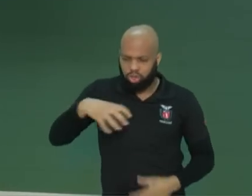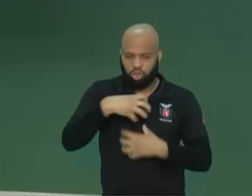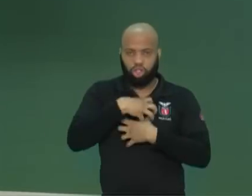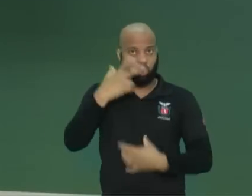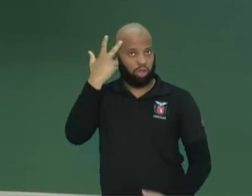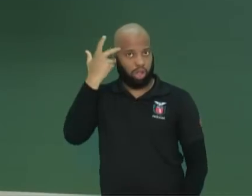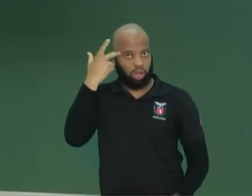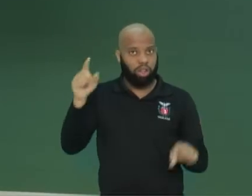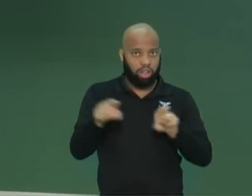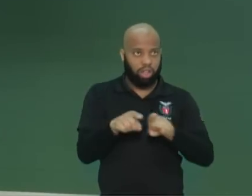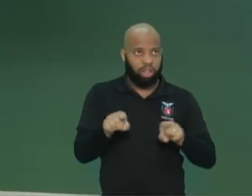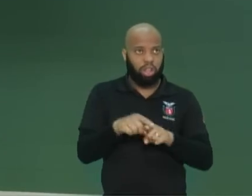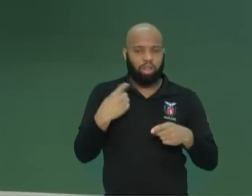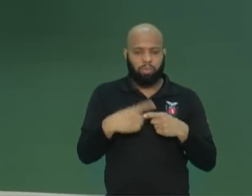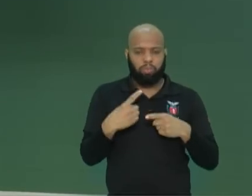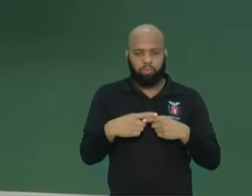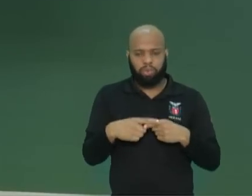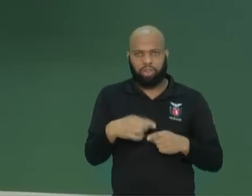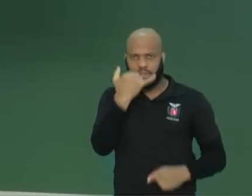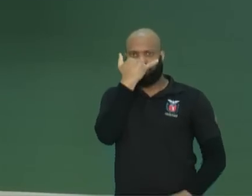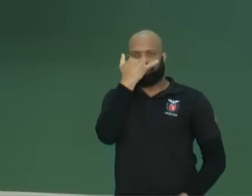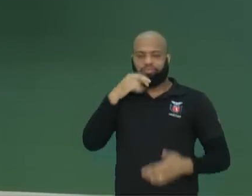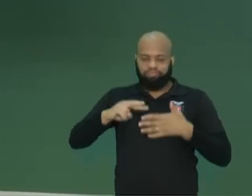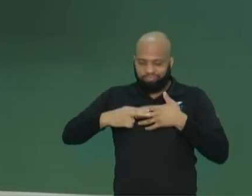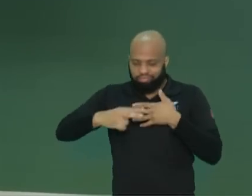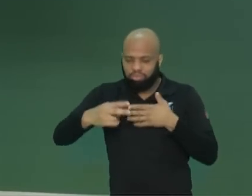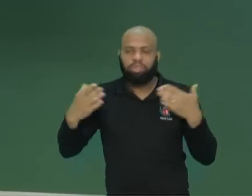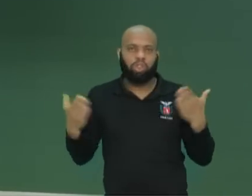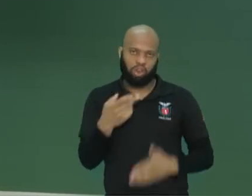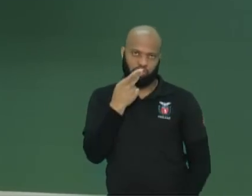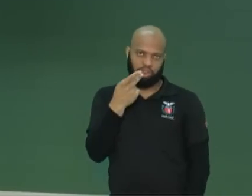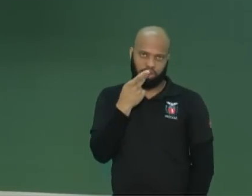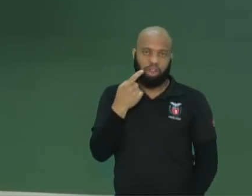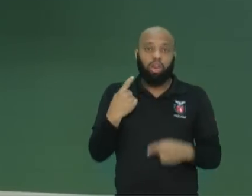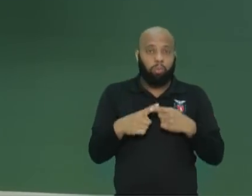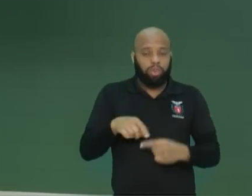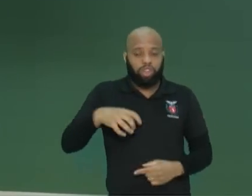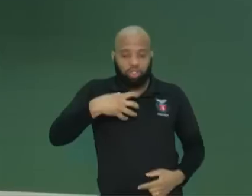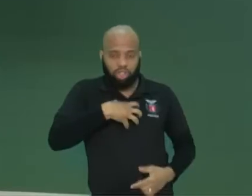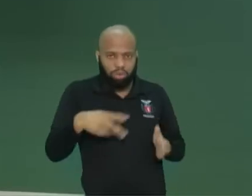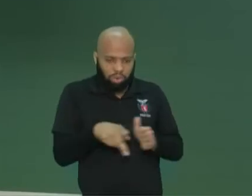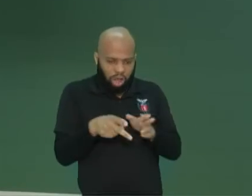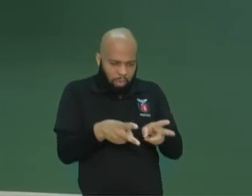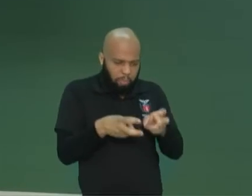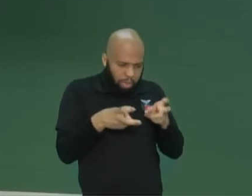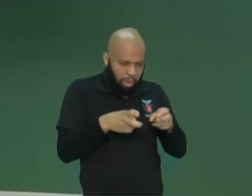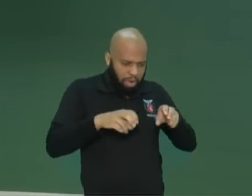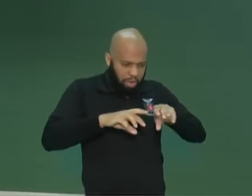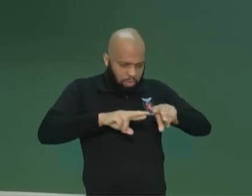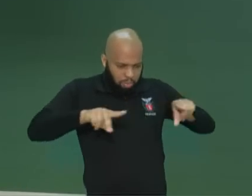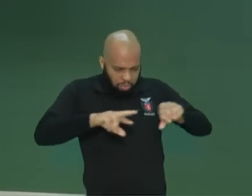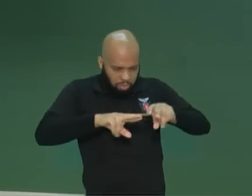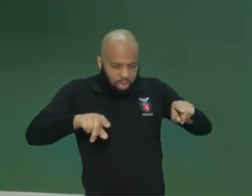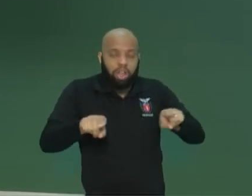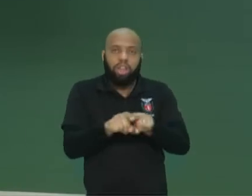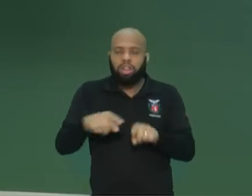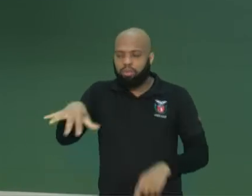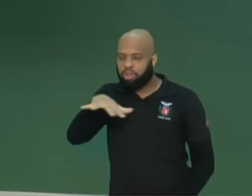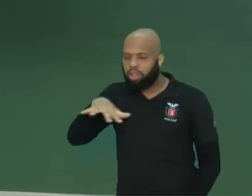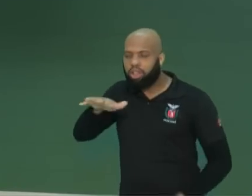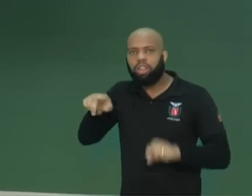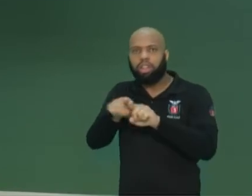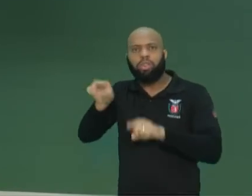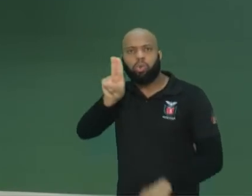também. Então, são os impactos dos quais a gente está falando. Não só da exploração do recurso, como da área que